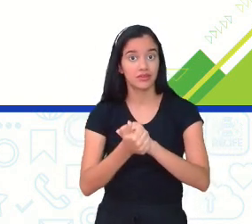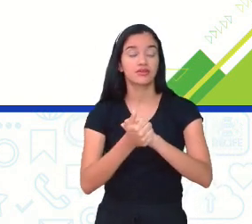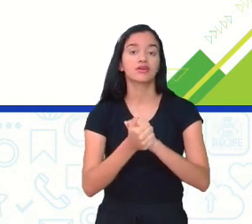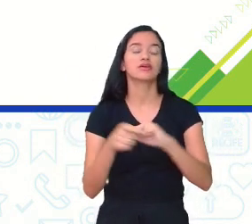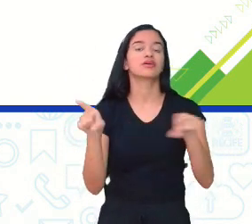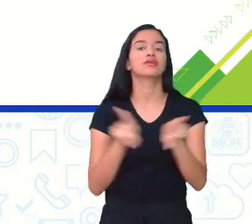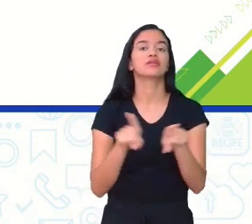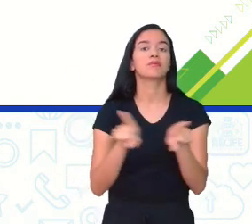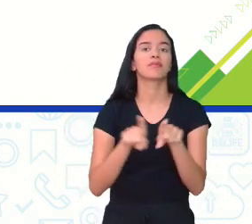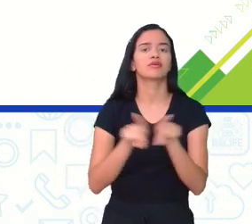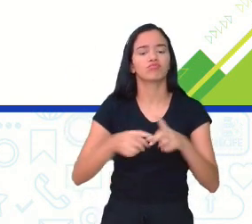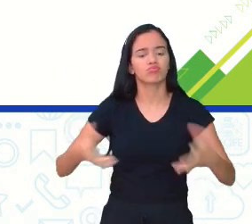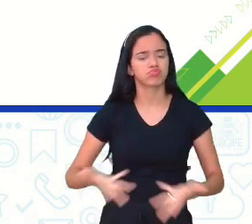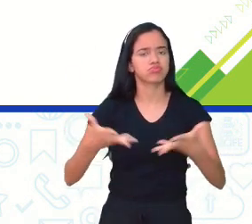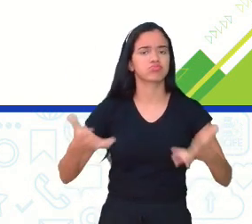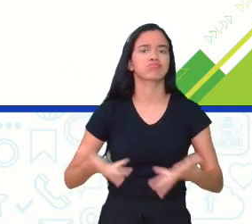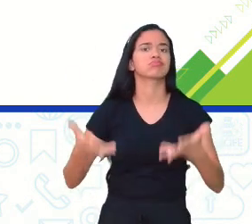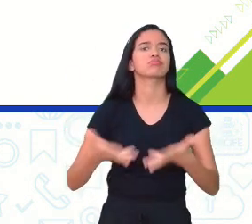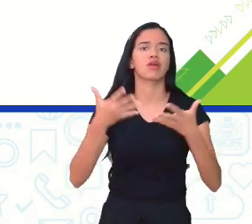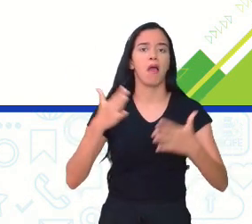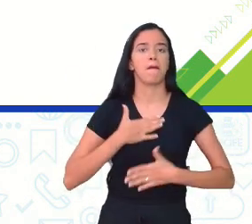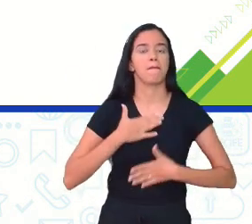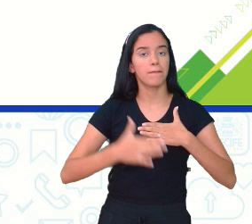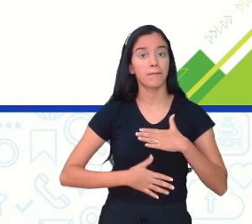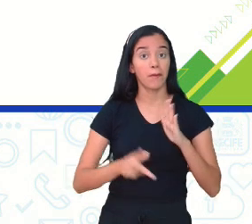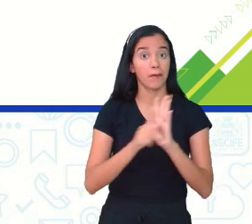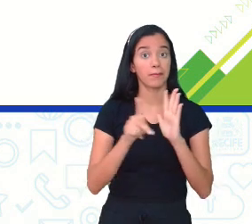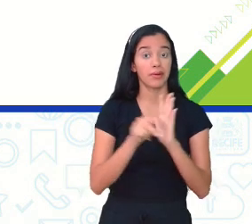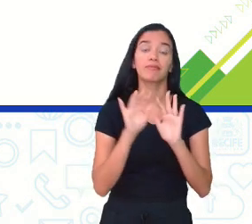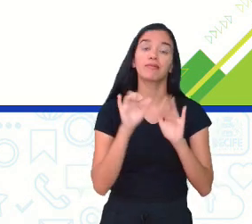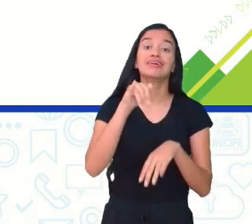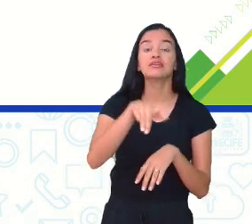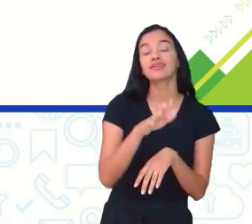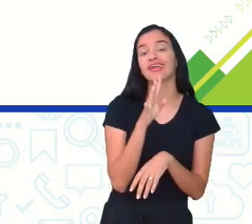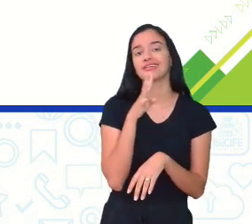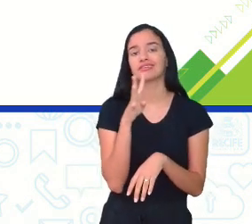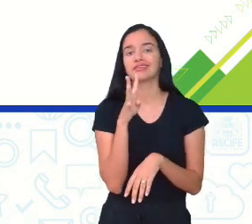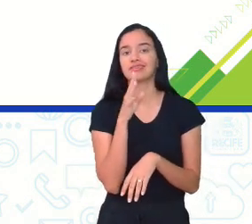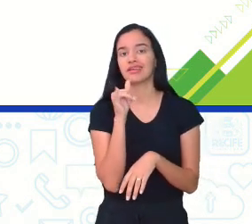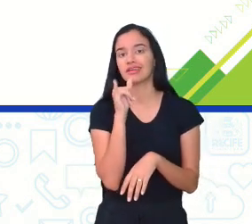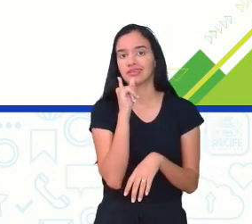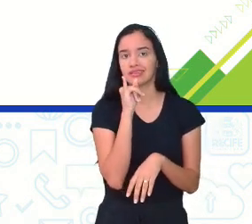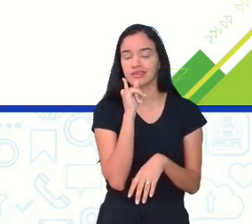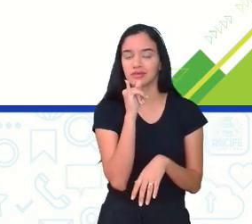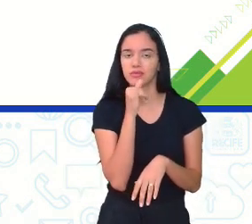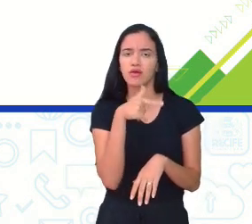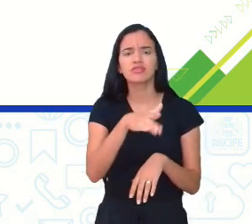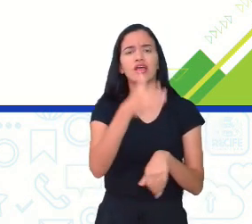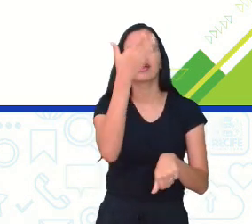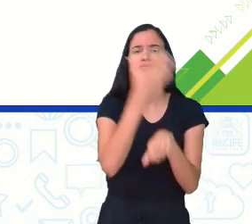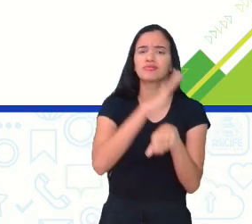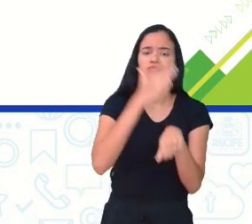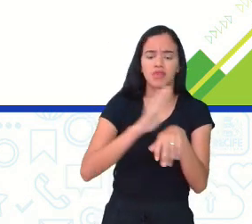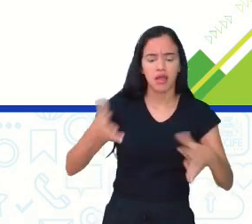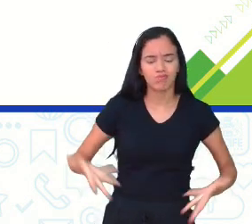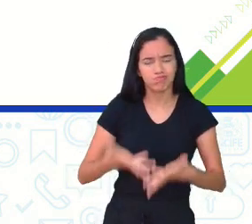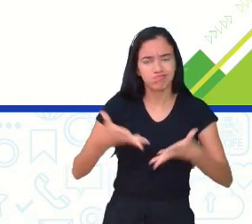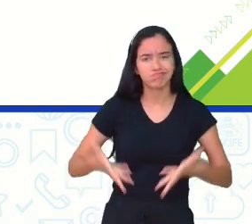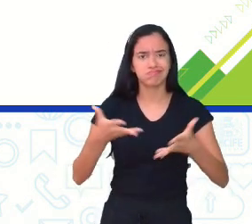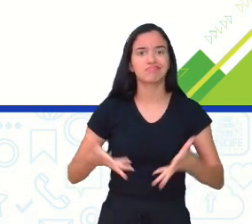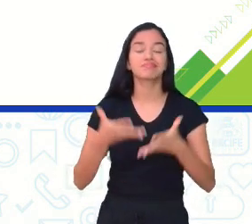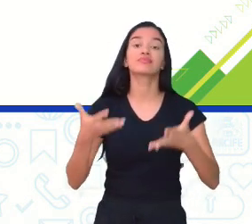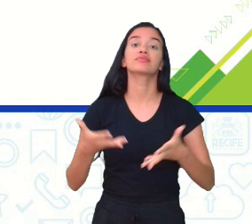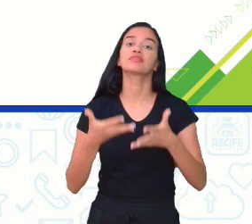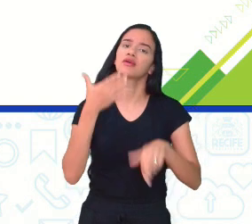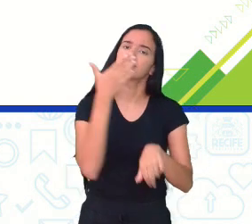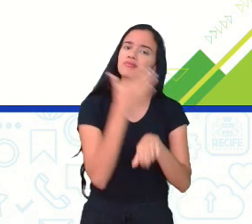a determinados estímulos que vocês dão a ele. Então, se vocês começarem aí a treinar, a estimular novas